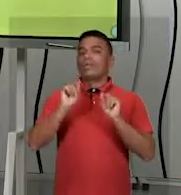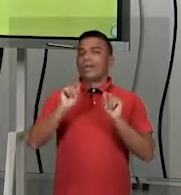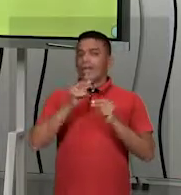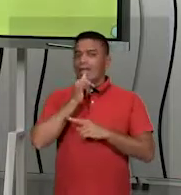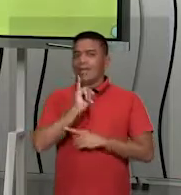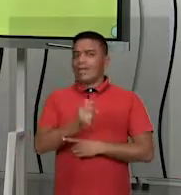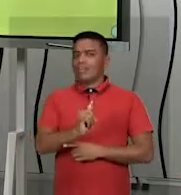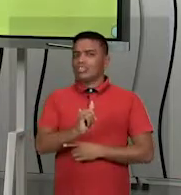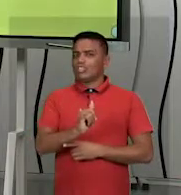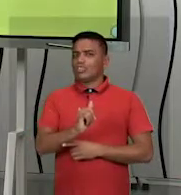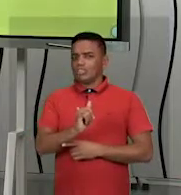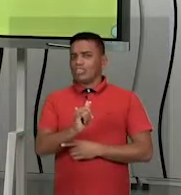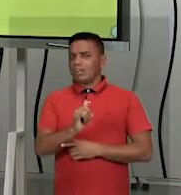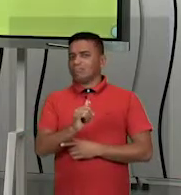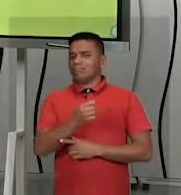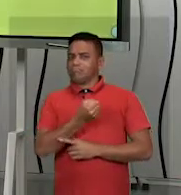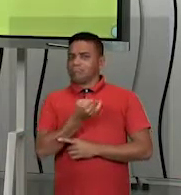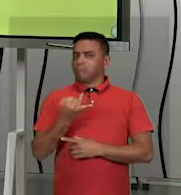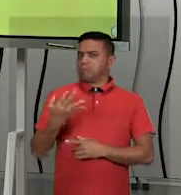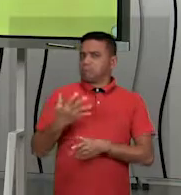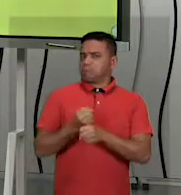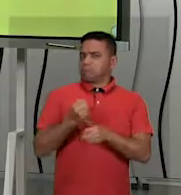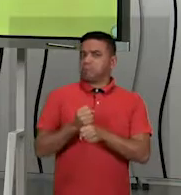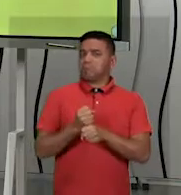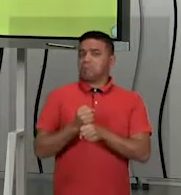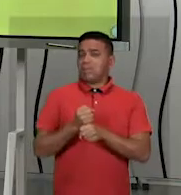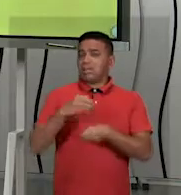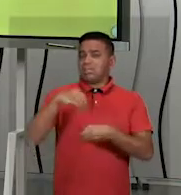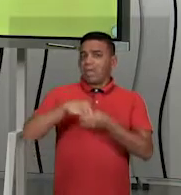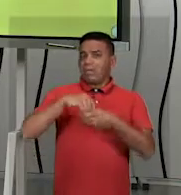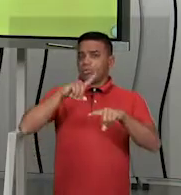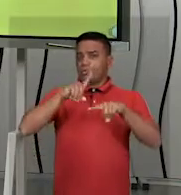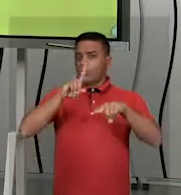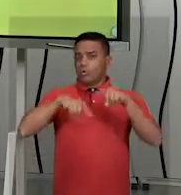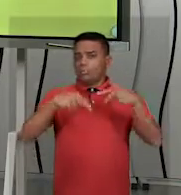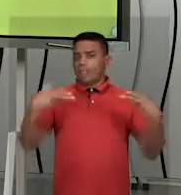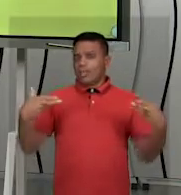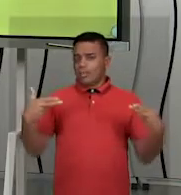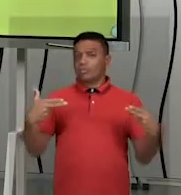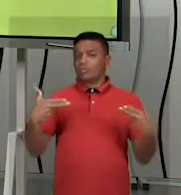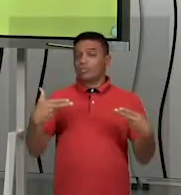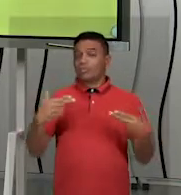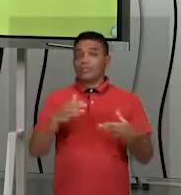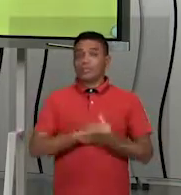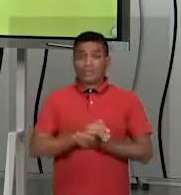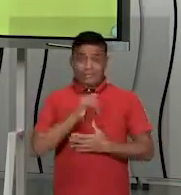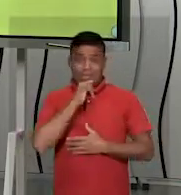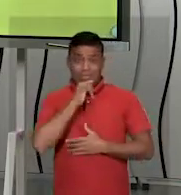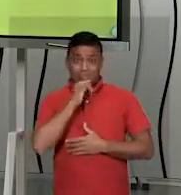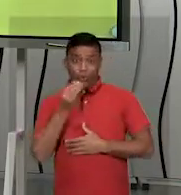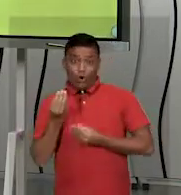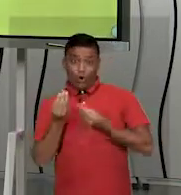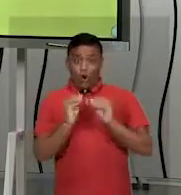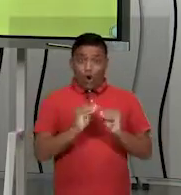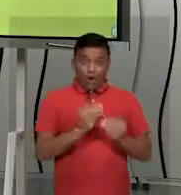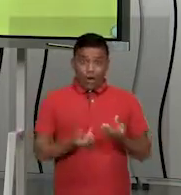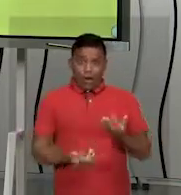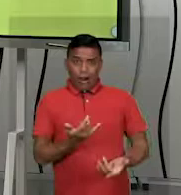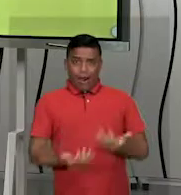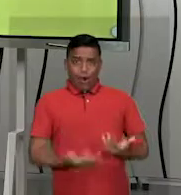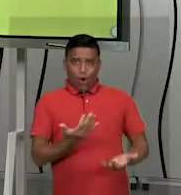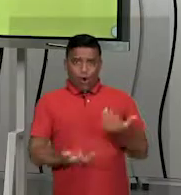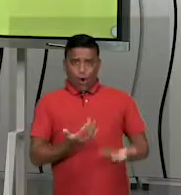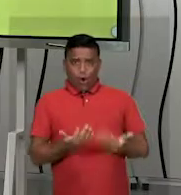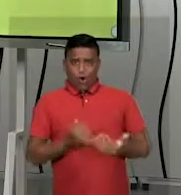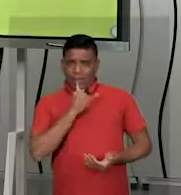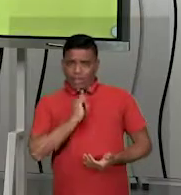energético que vai acontecer num determinado corpo se ele sofrer, né, calor, se ele receber energia